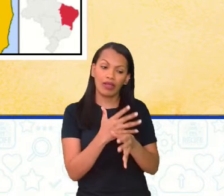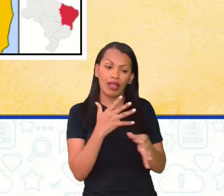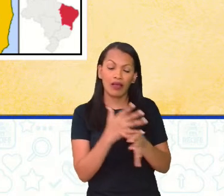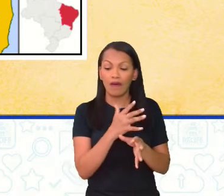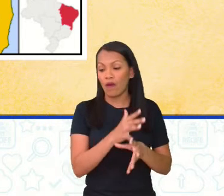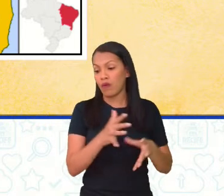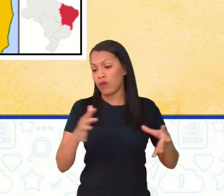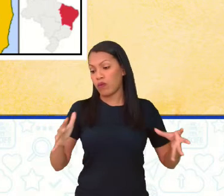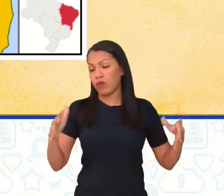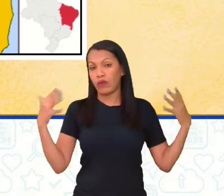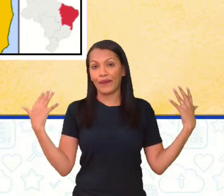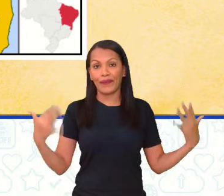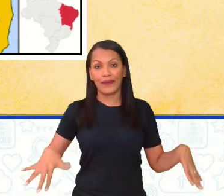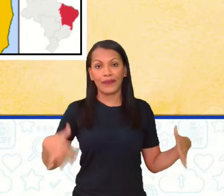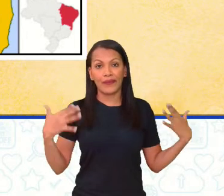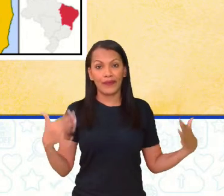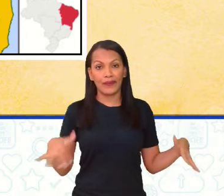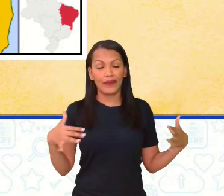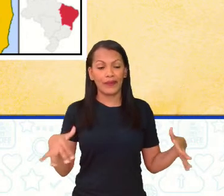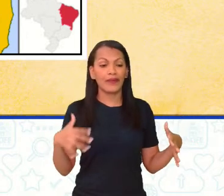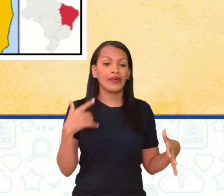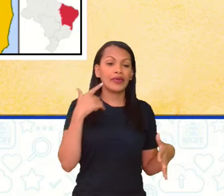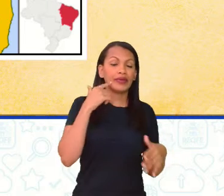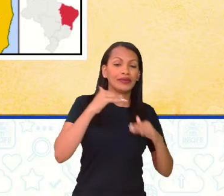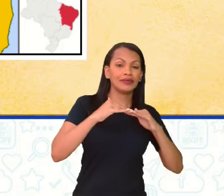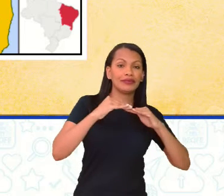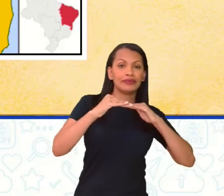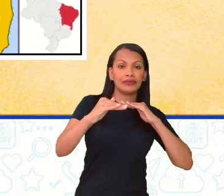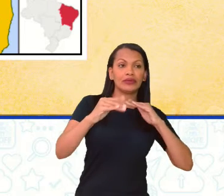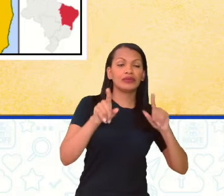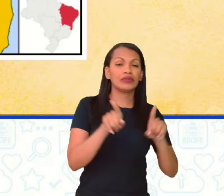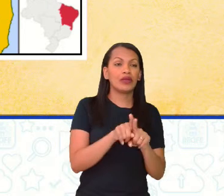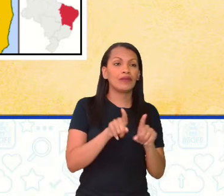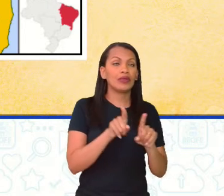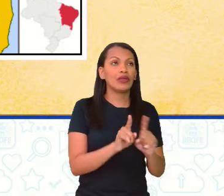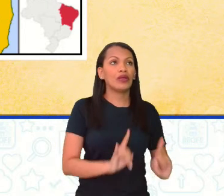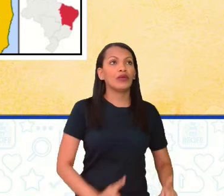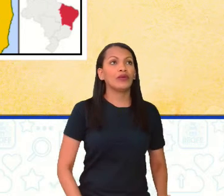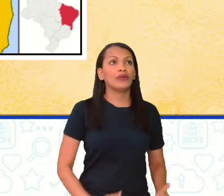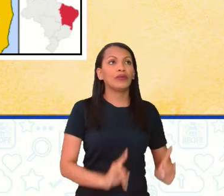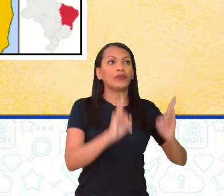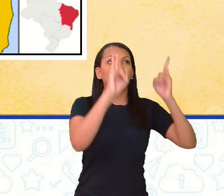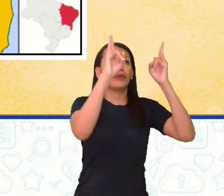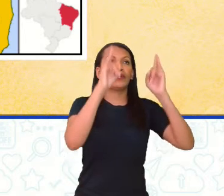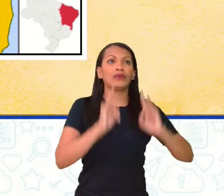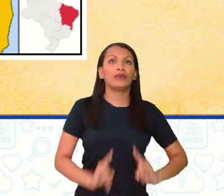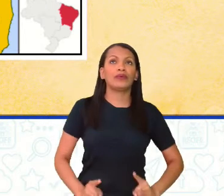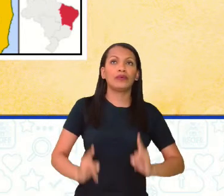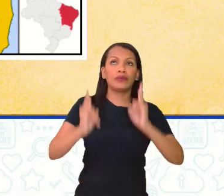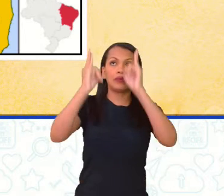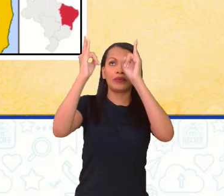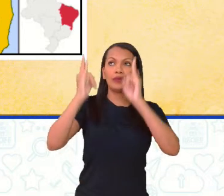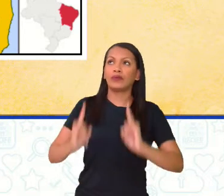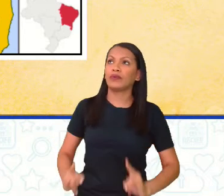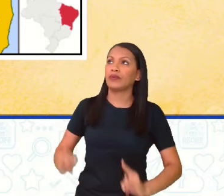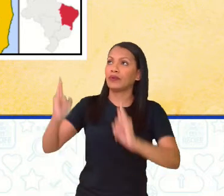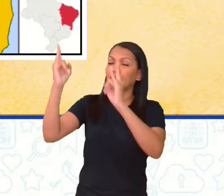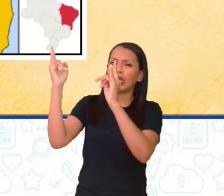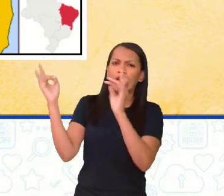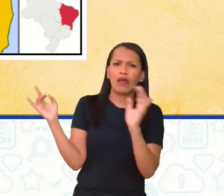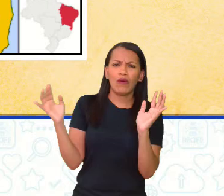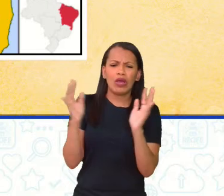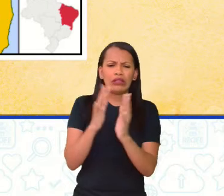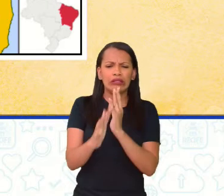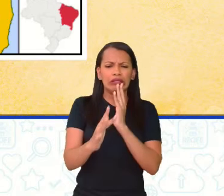grandes cidades, verticalização das cidades, né, grandes prédios, uma dinâmica muito intensa, né, muito veículo,